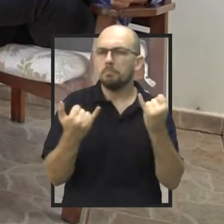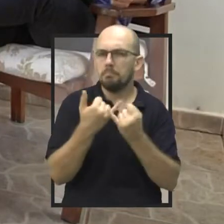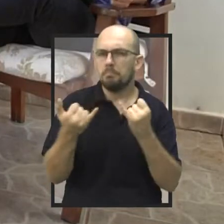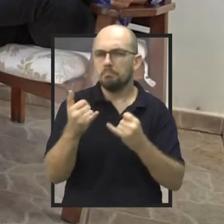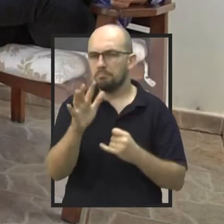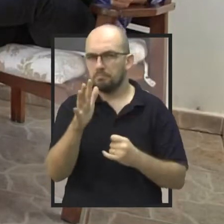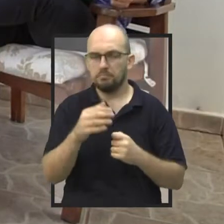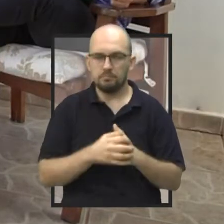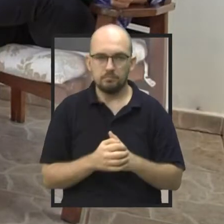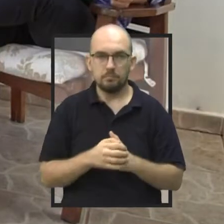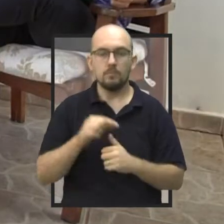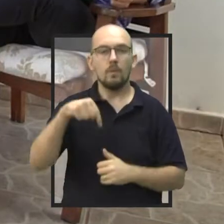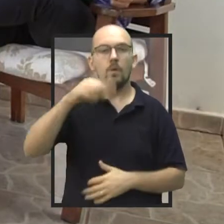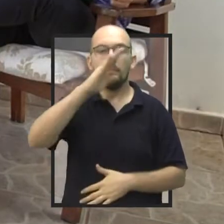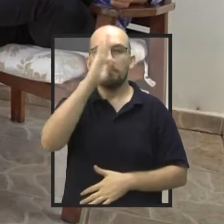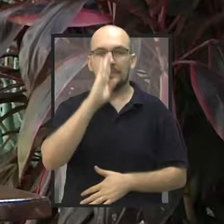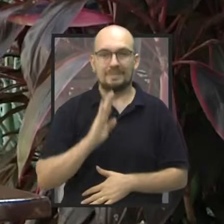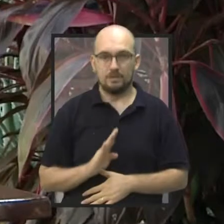No Brasil,